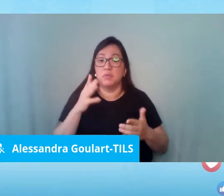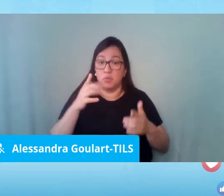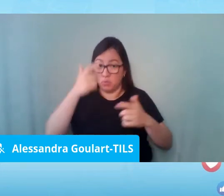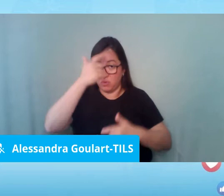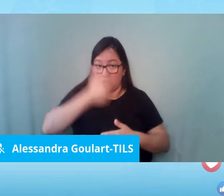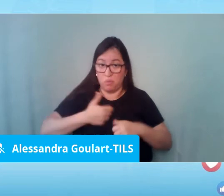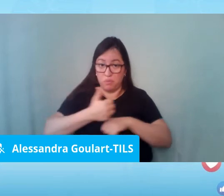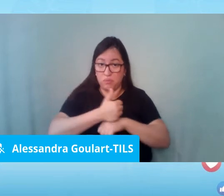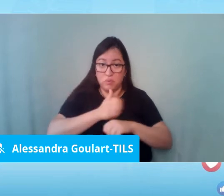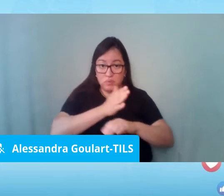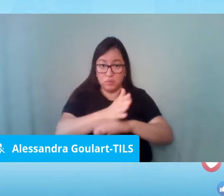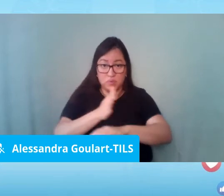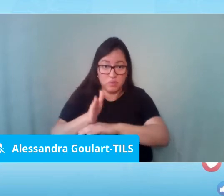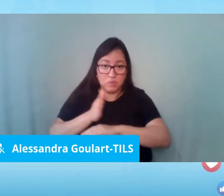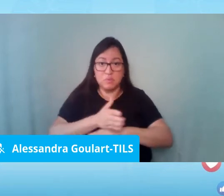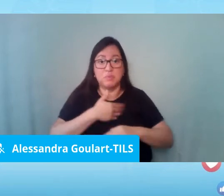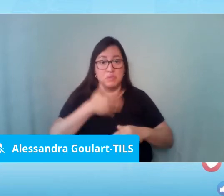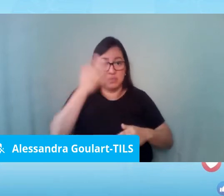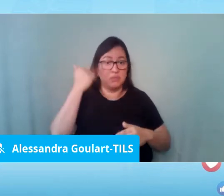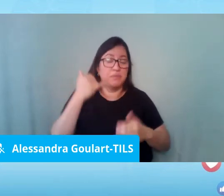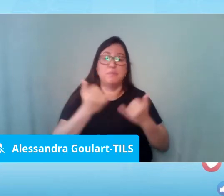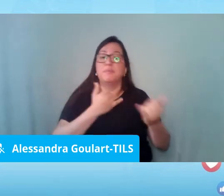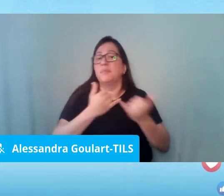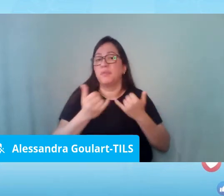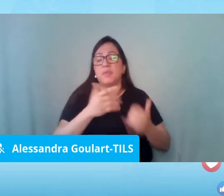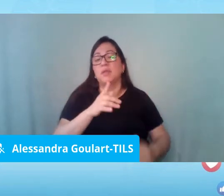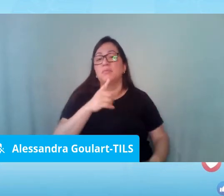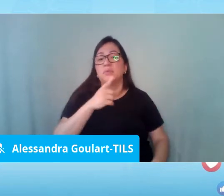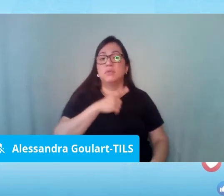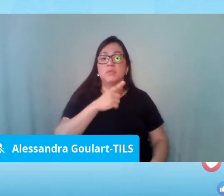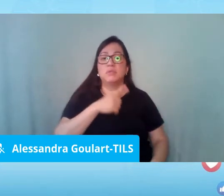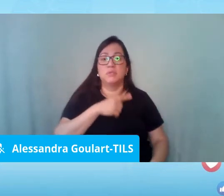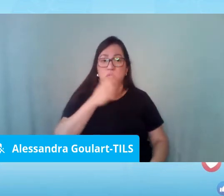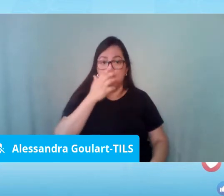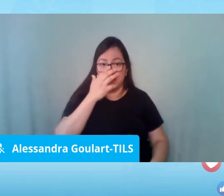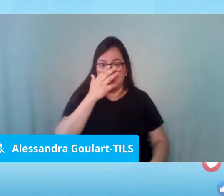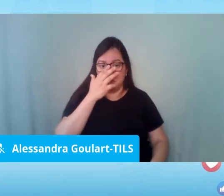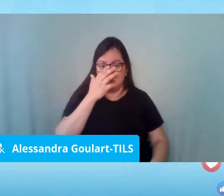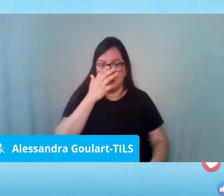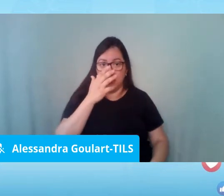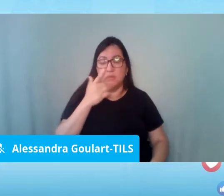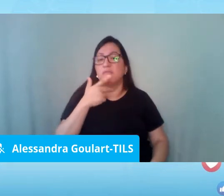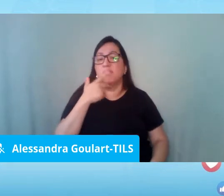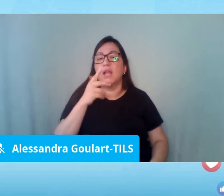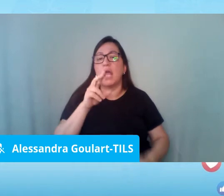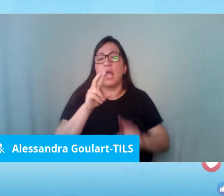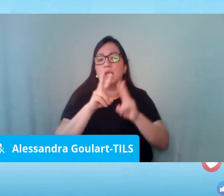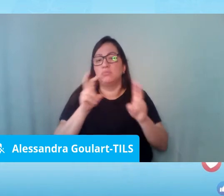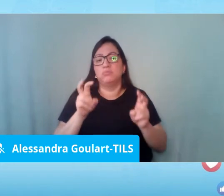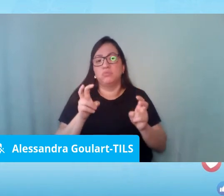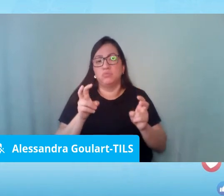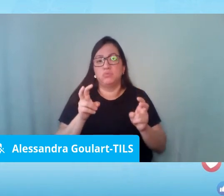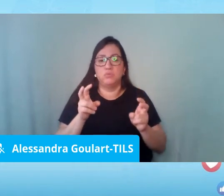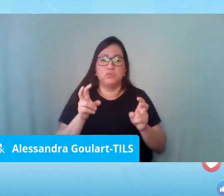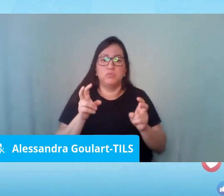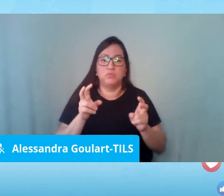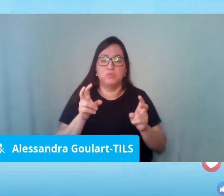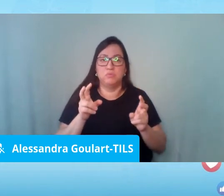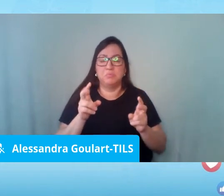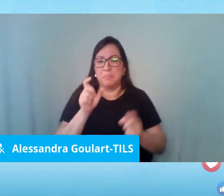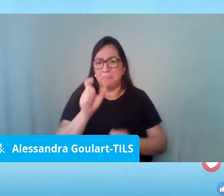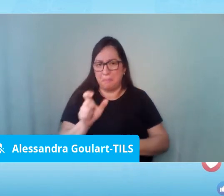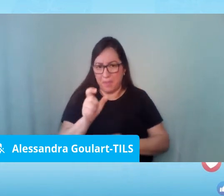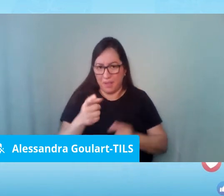mulheres que têm um parceiro que estão, ou uma parceria, né? Vamos colocar parceria porque é algo bem importante que a gente também